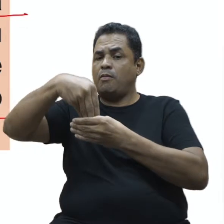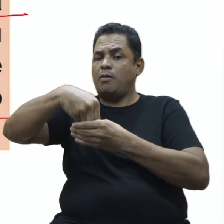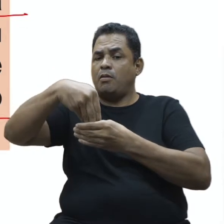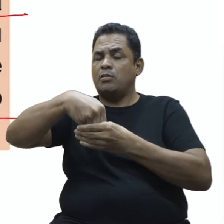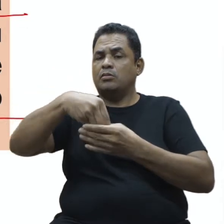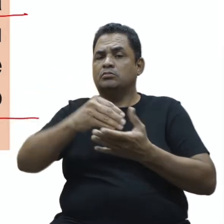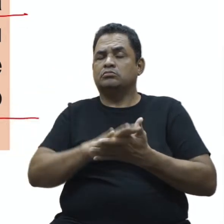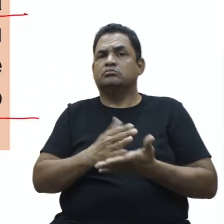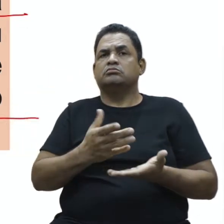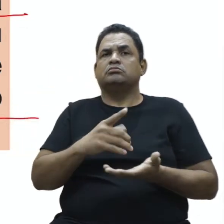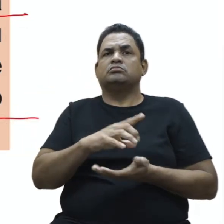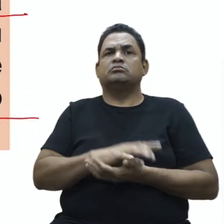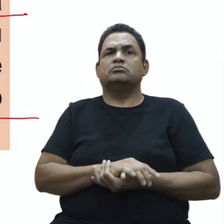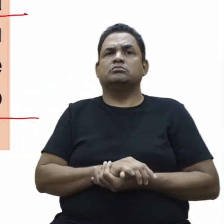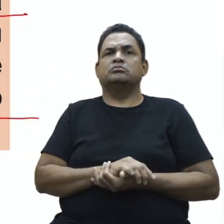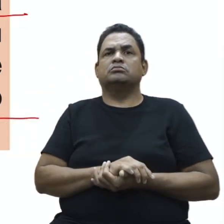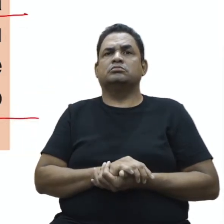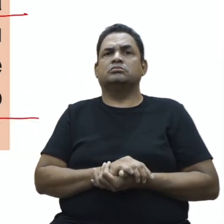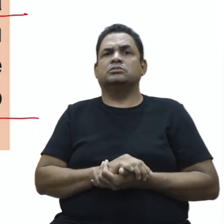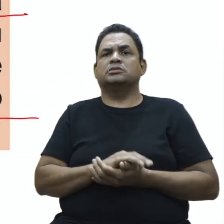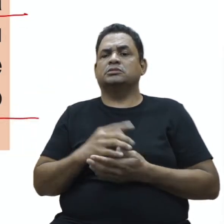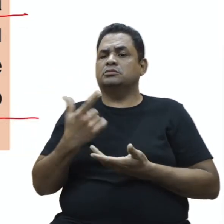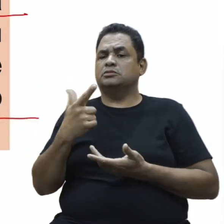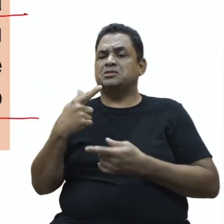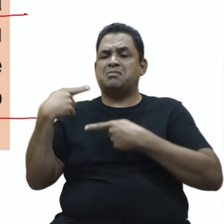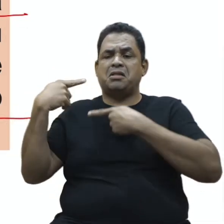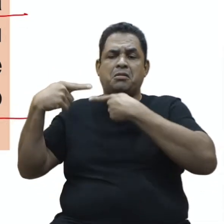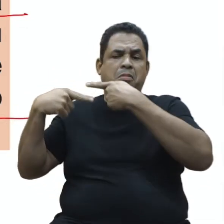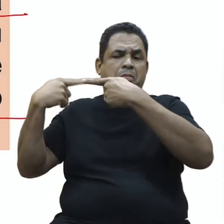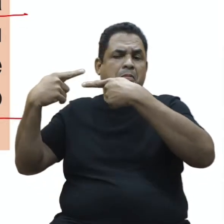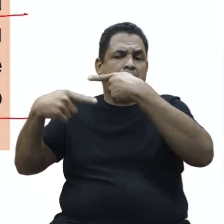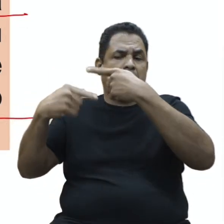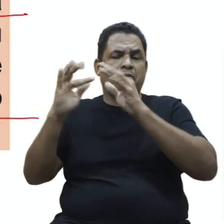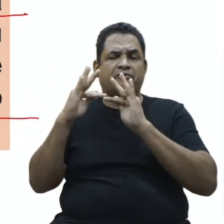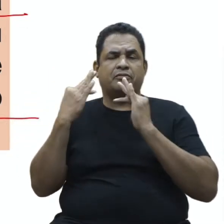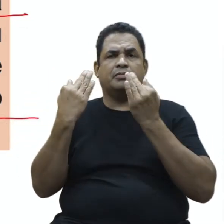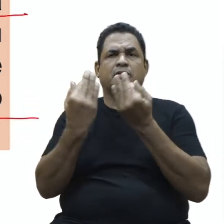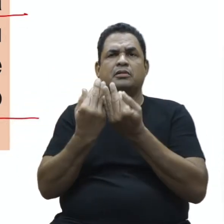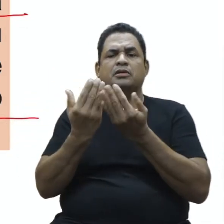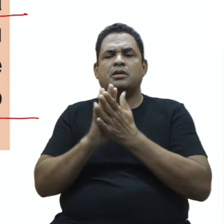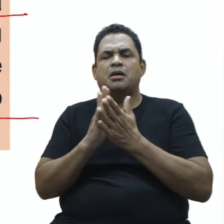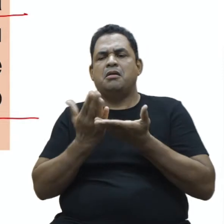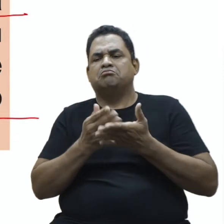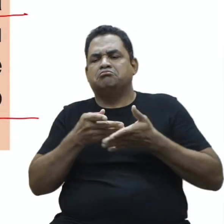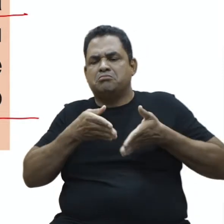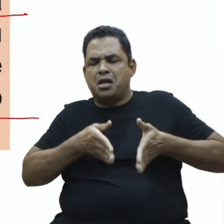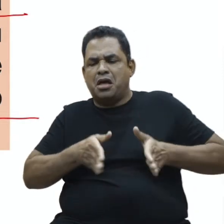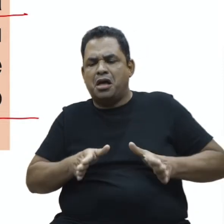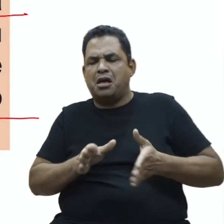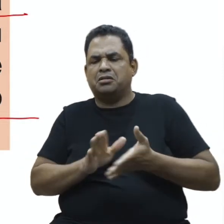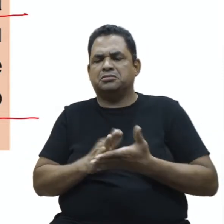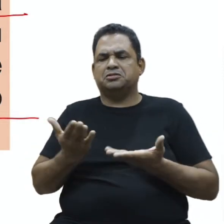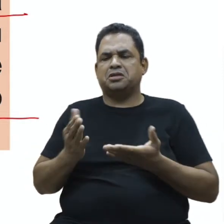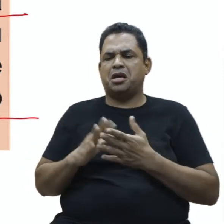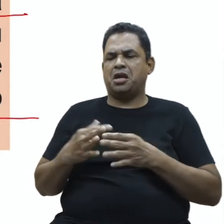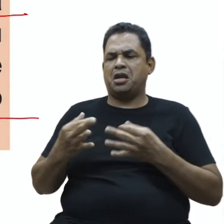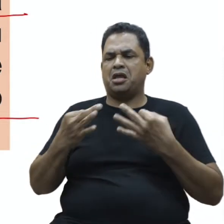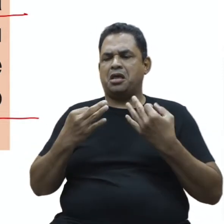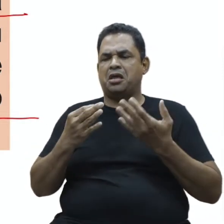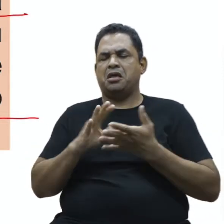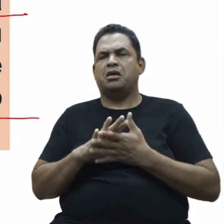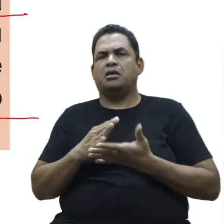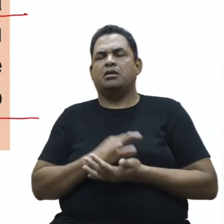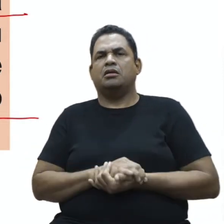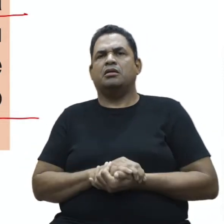mais aquela ideia de hereditariedade, que a galera nasce já no berço de ouro, sangue